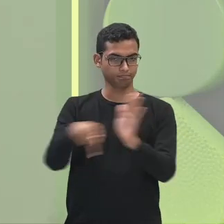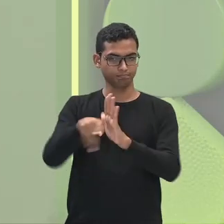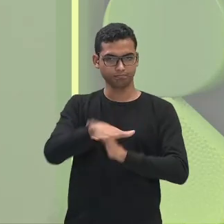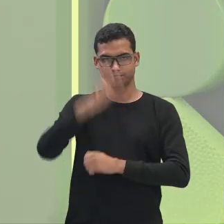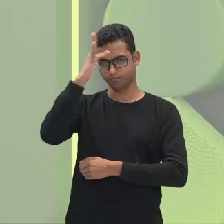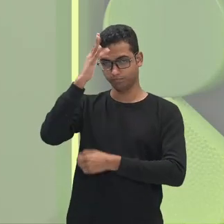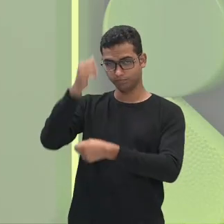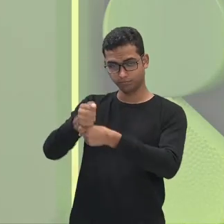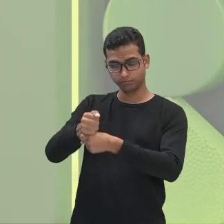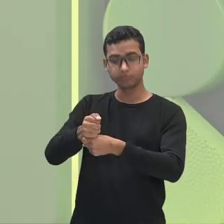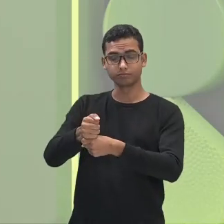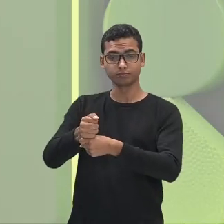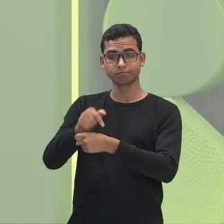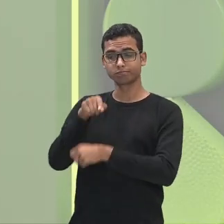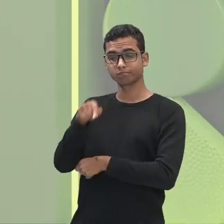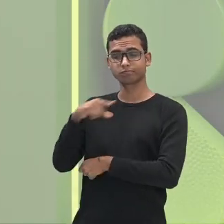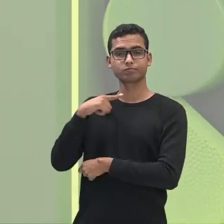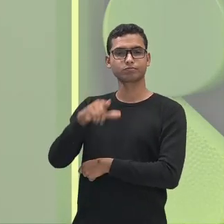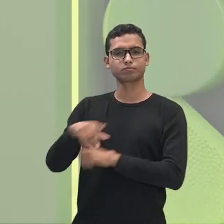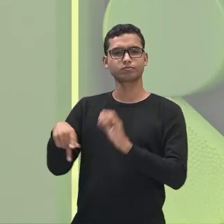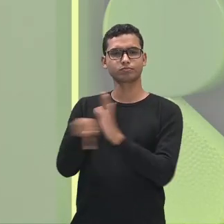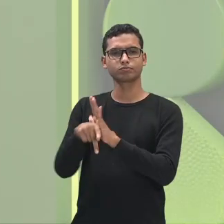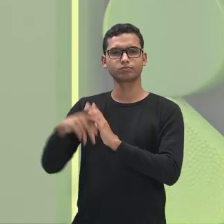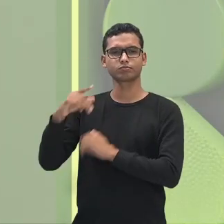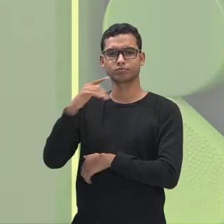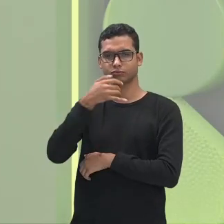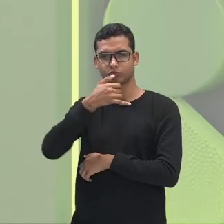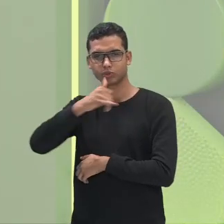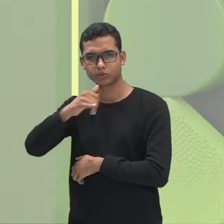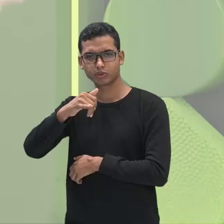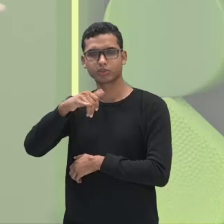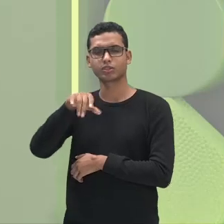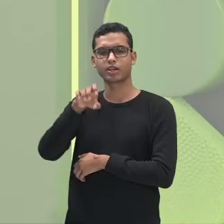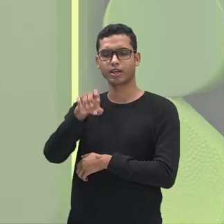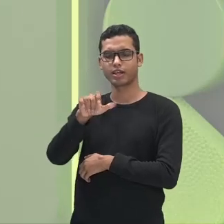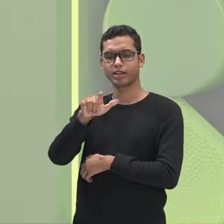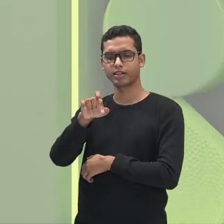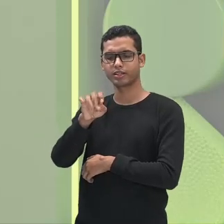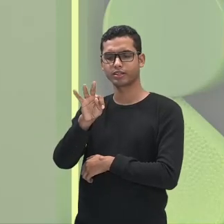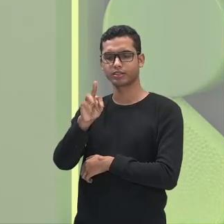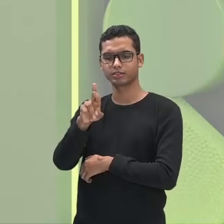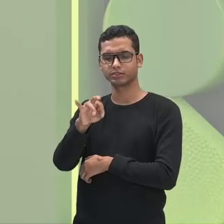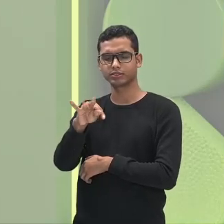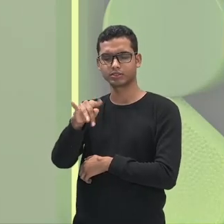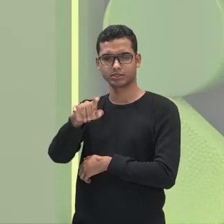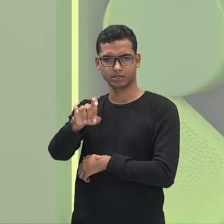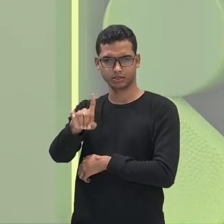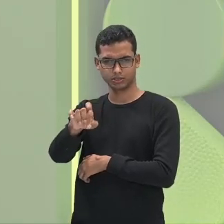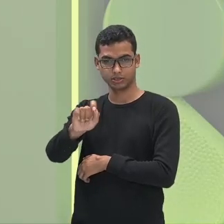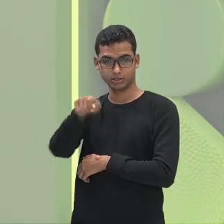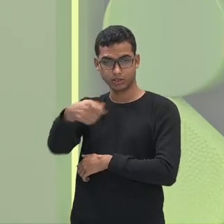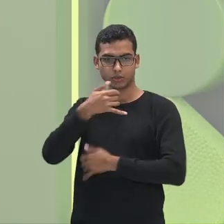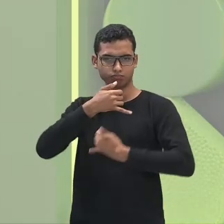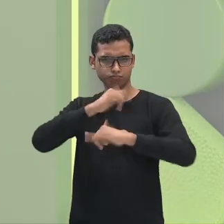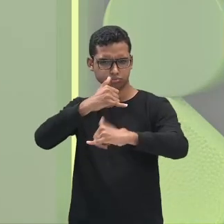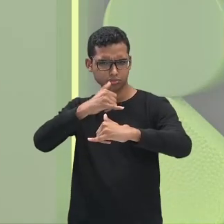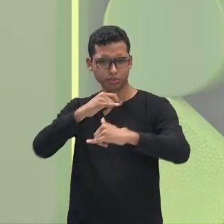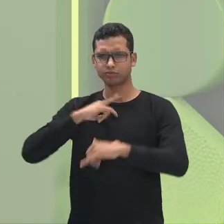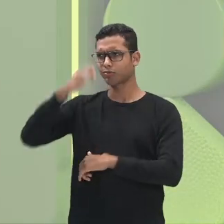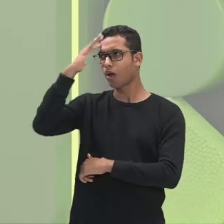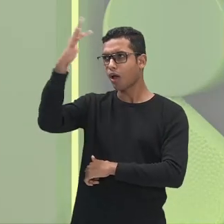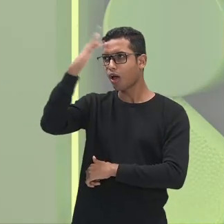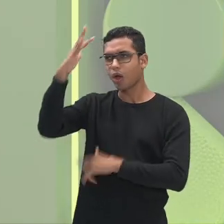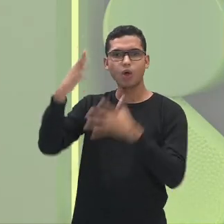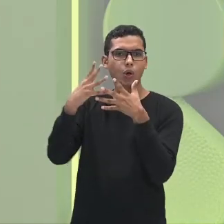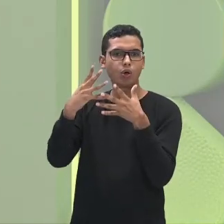física, que é a eletricidade. Vocês já imaginaram ficarmos sem a eletricidade? Se desse uma pane